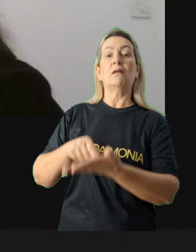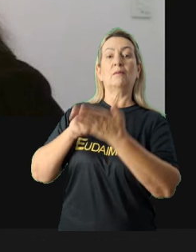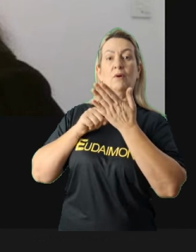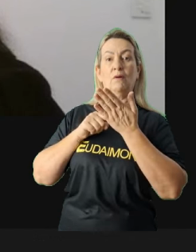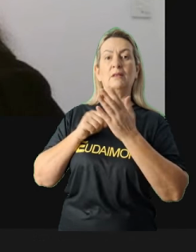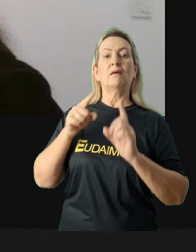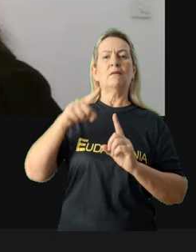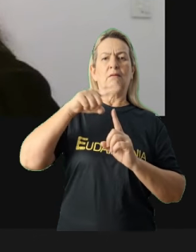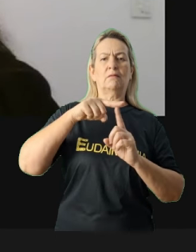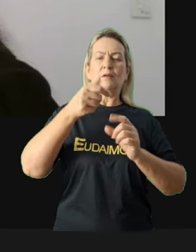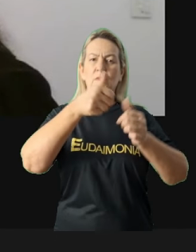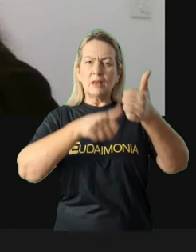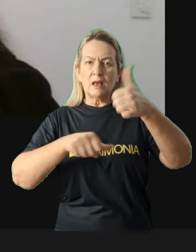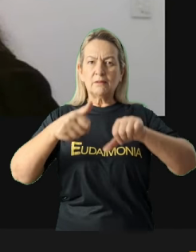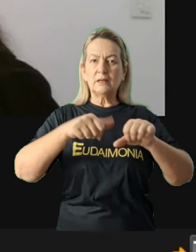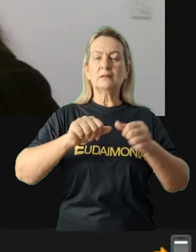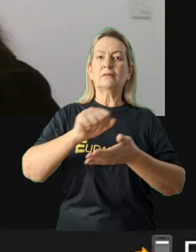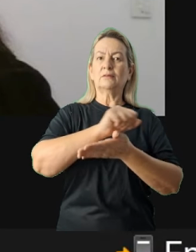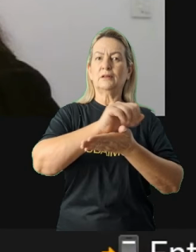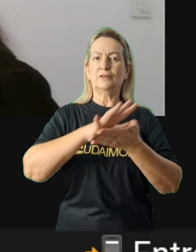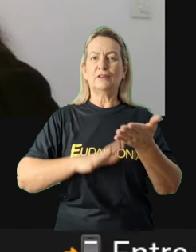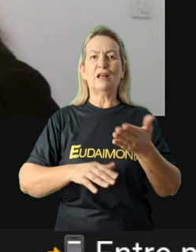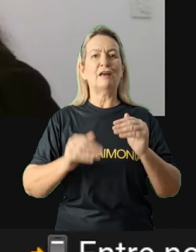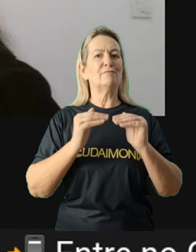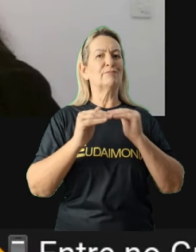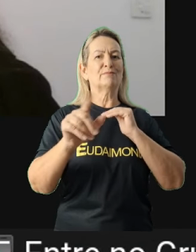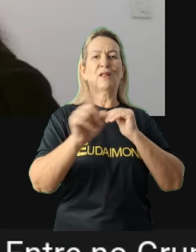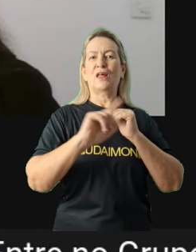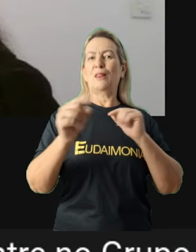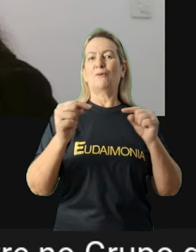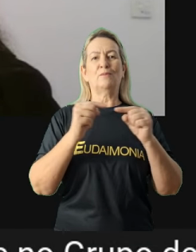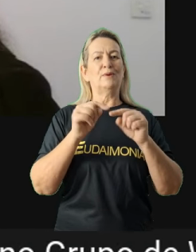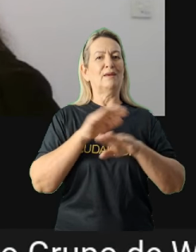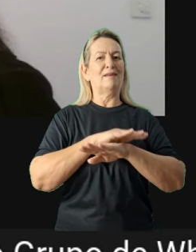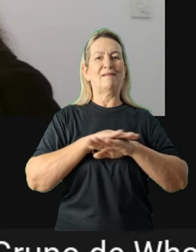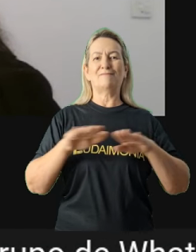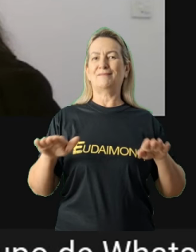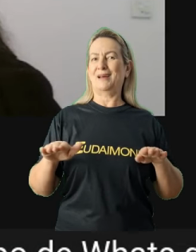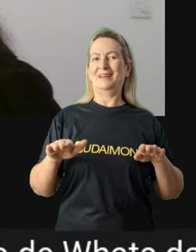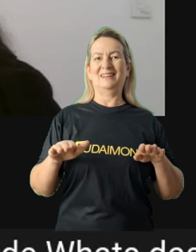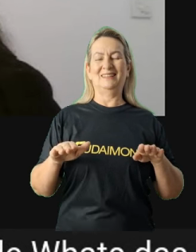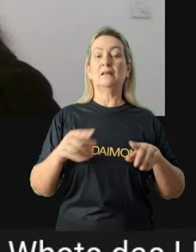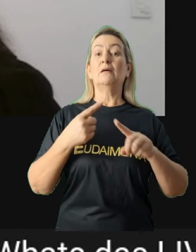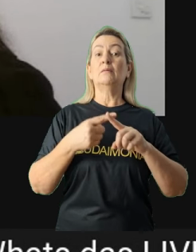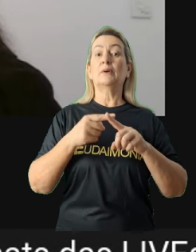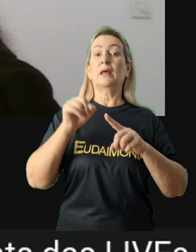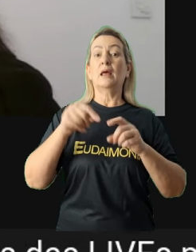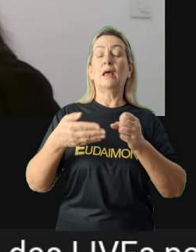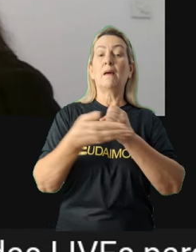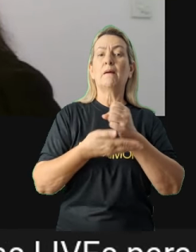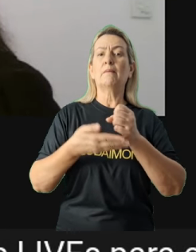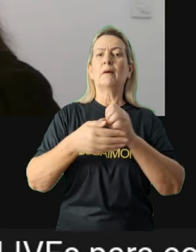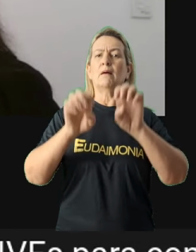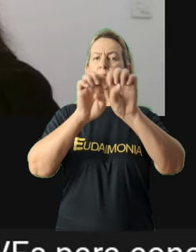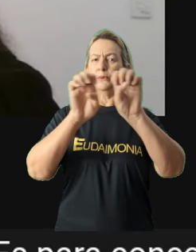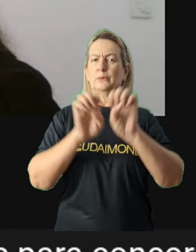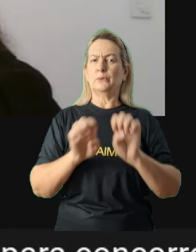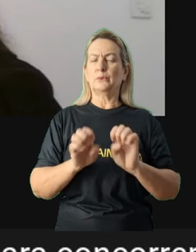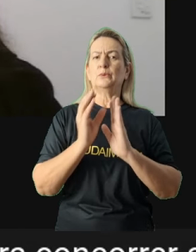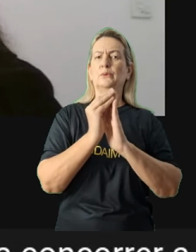a gente que esse tipo de avaliação, esse tipo de atividade não cabe mais. Não cabe mais. Né? Porque ele está baseado numa